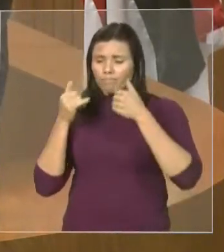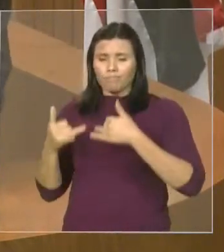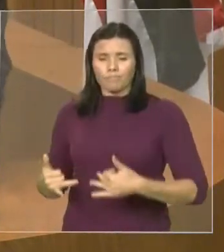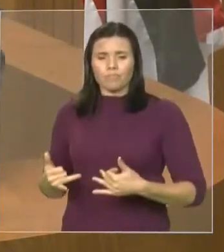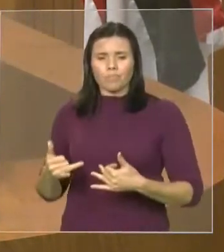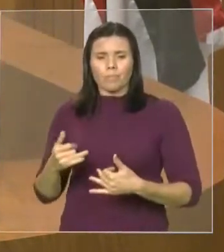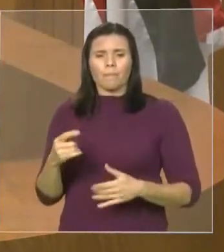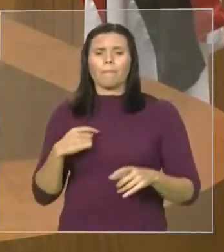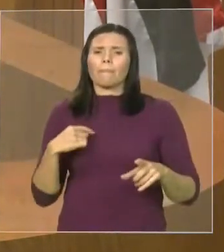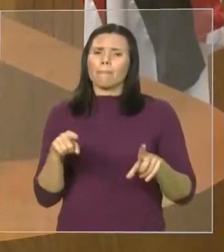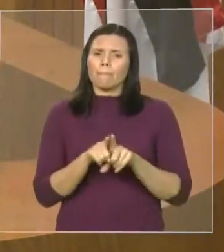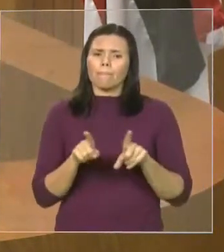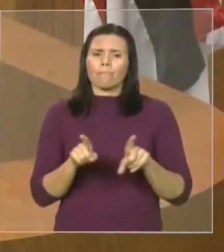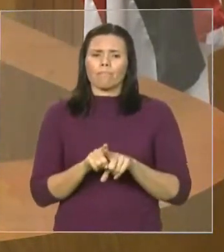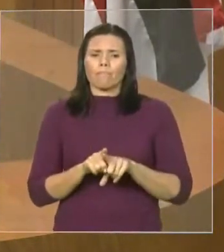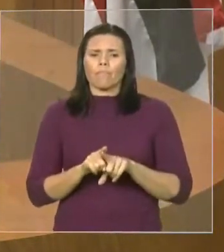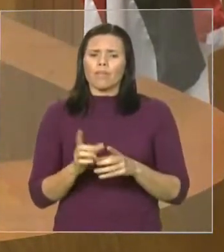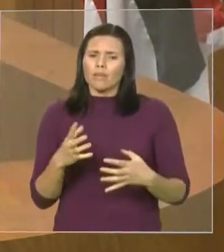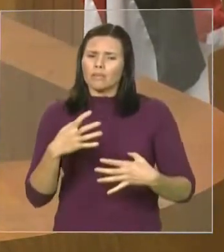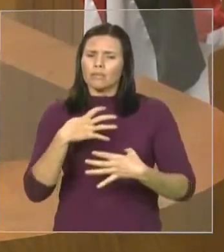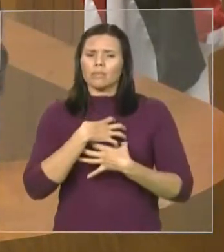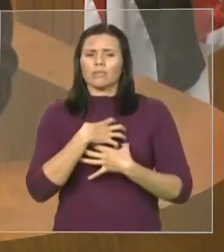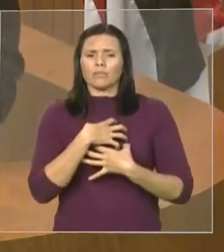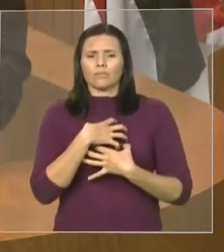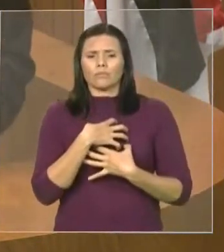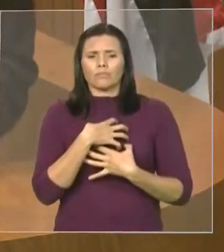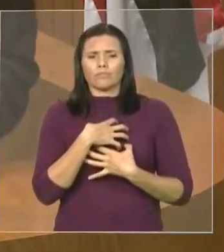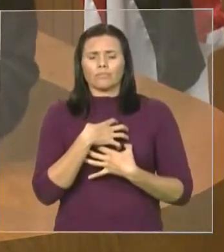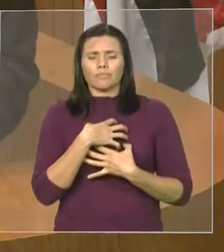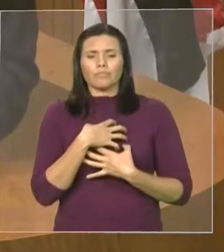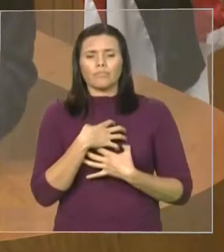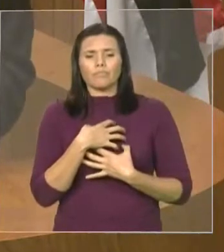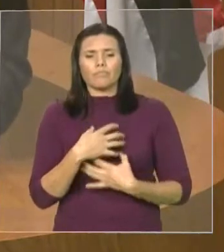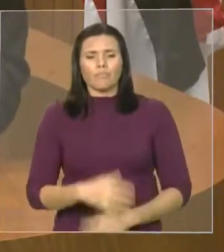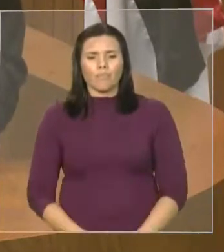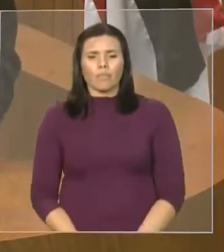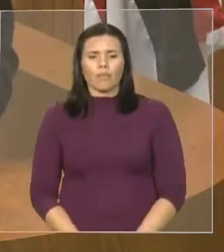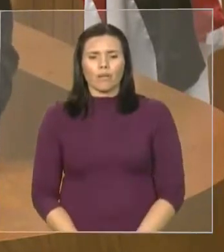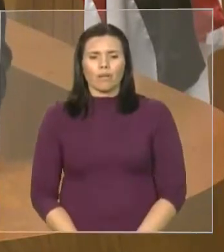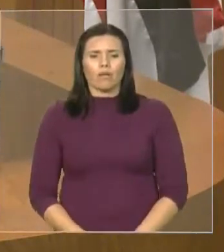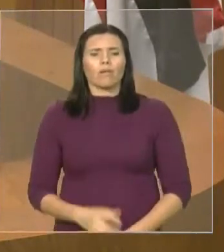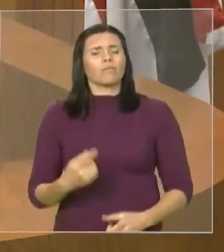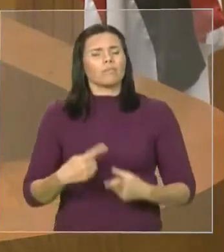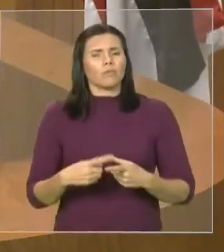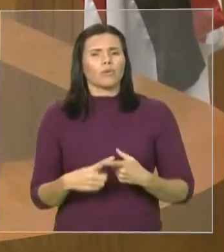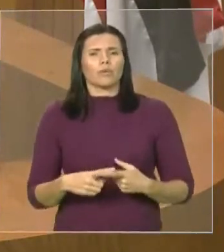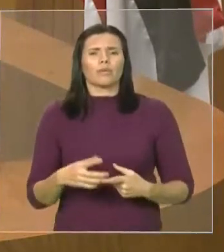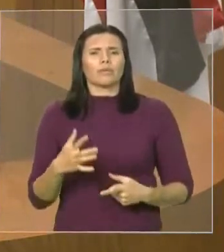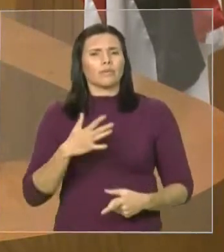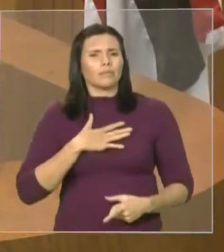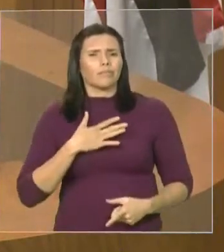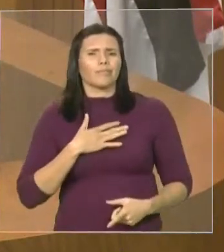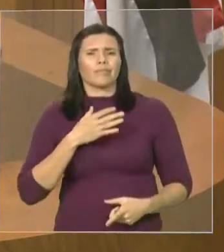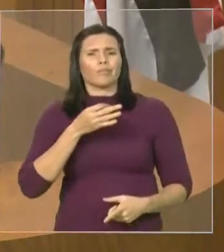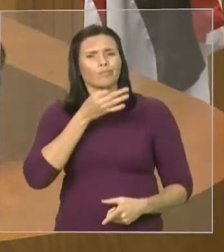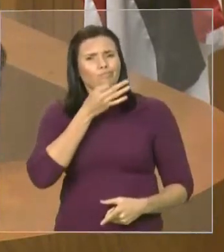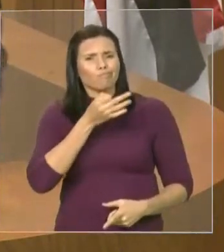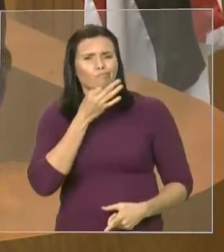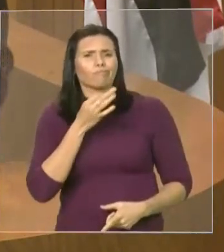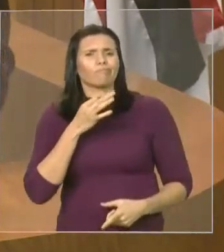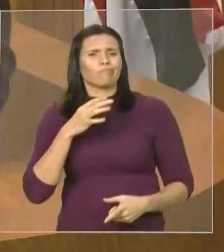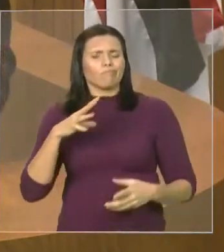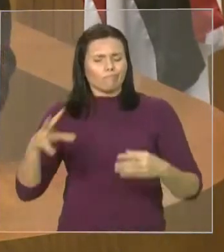sinto contemplado por ter absolutamente todas as sugestões da nossa emenda